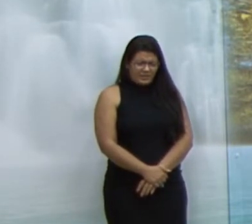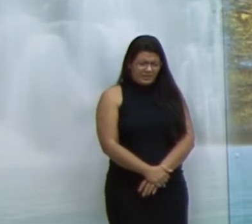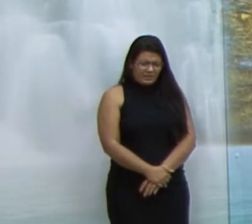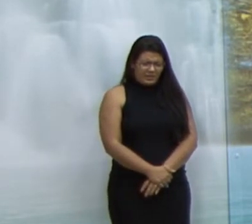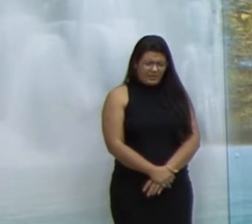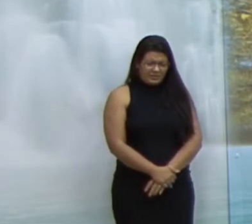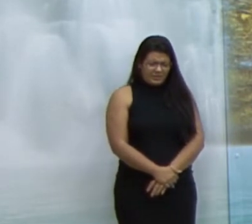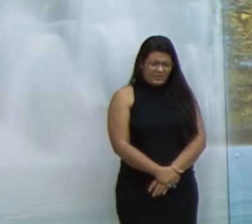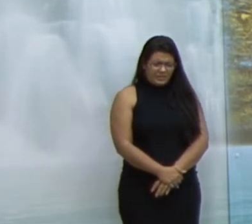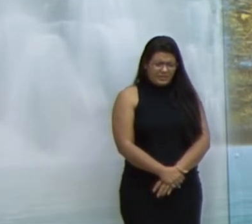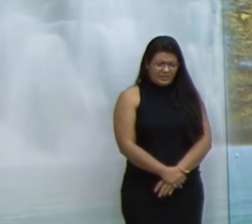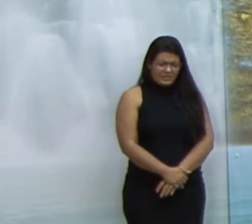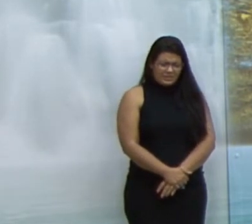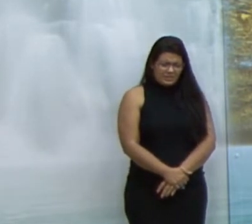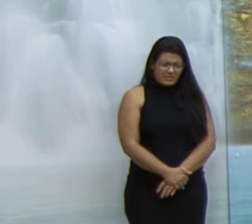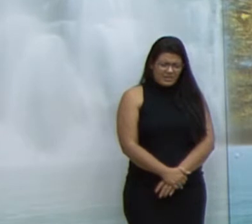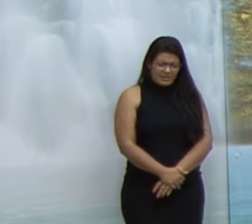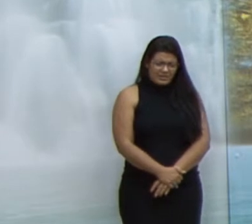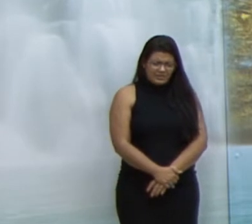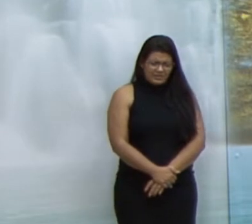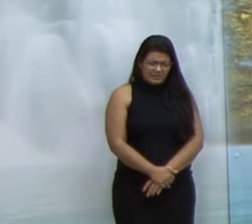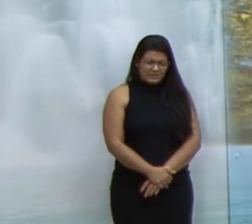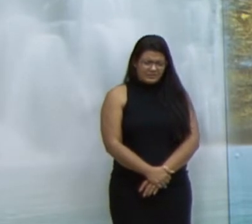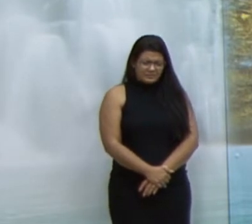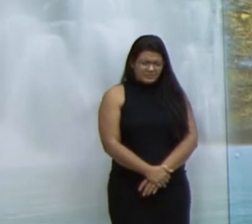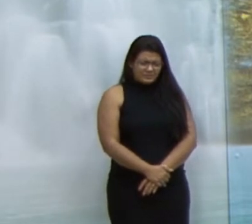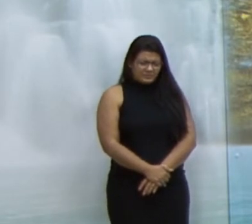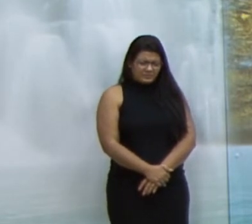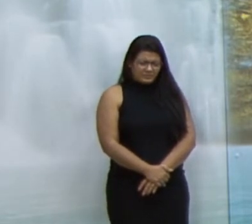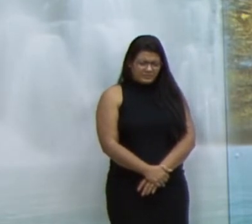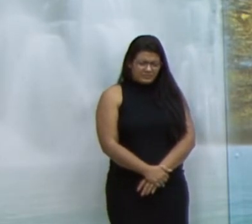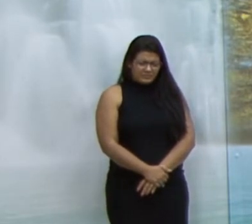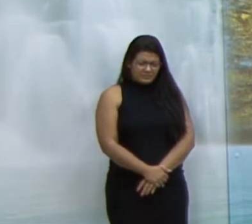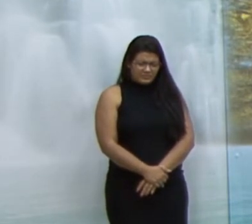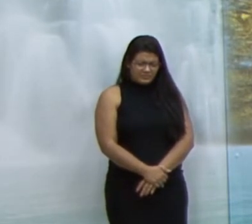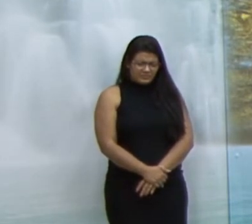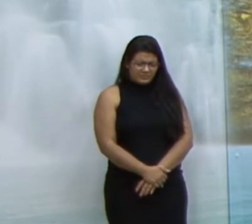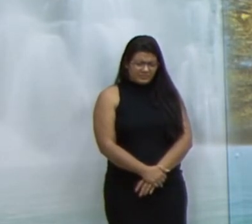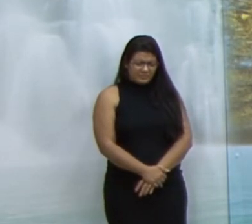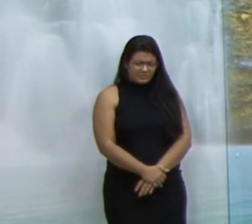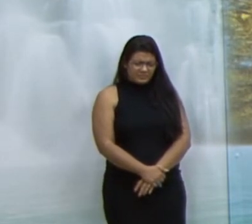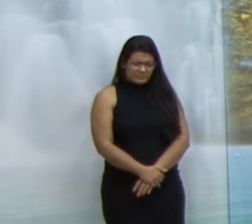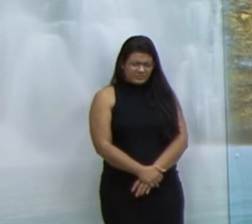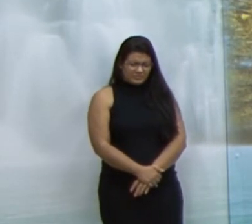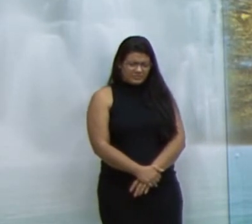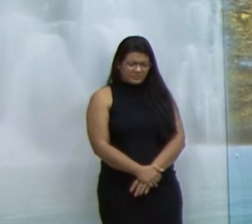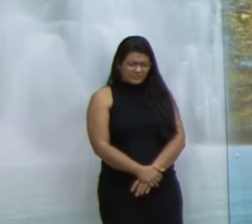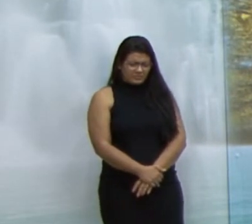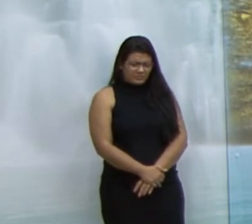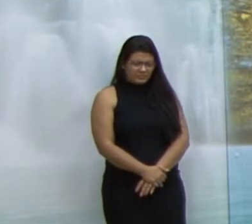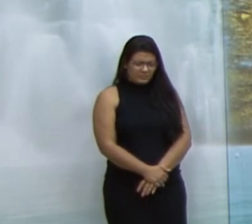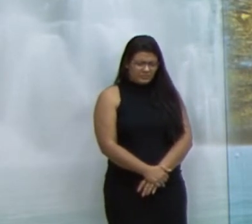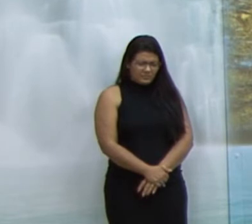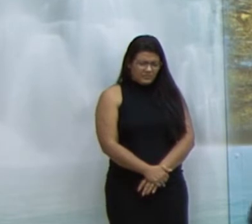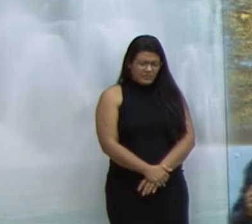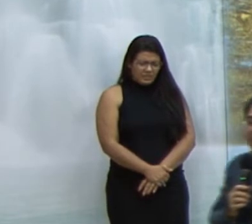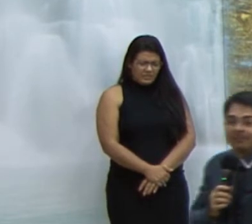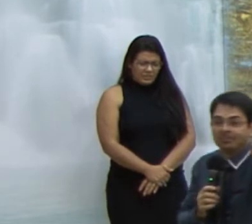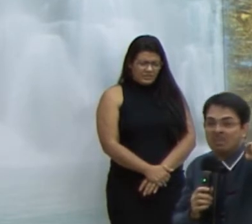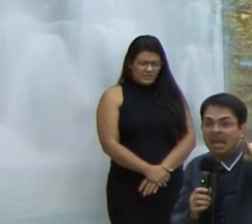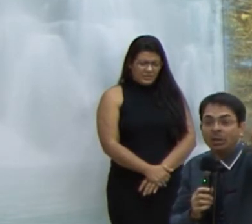esses cantores que cobram preços exorbitantes, está mexendo com a noiva. Está usurpando